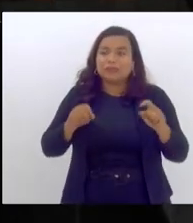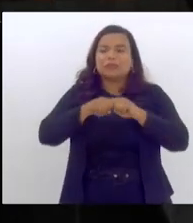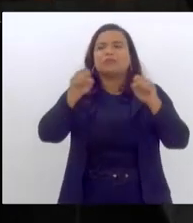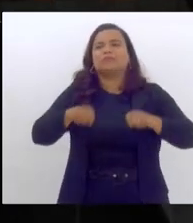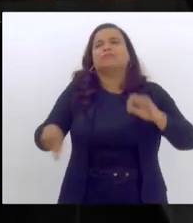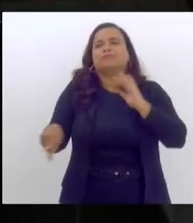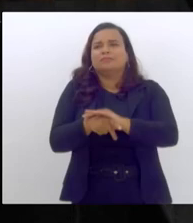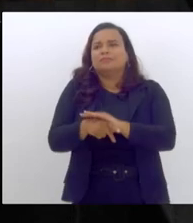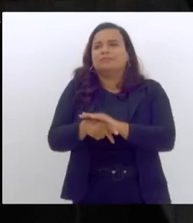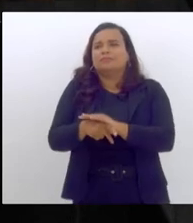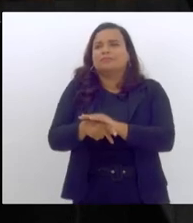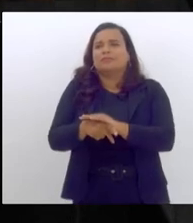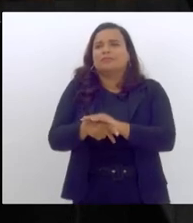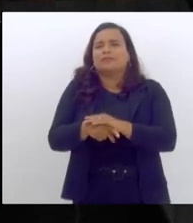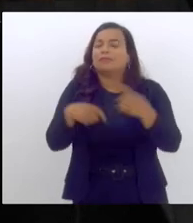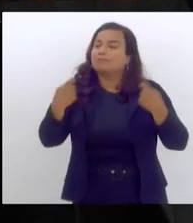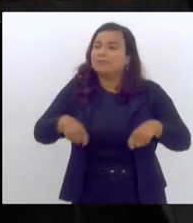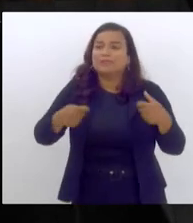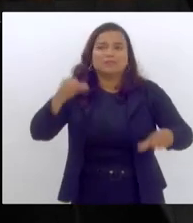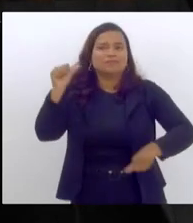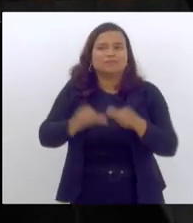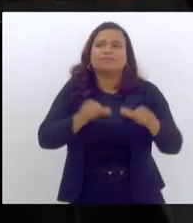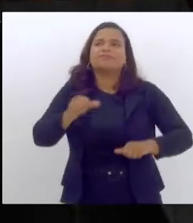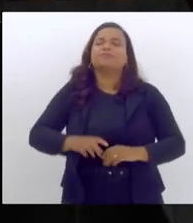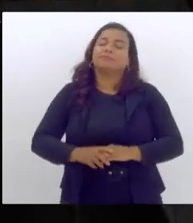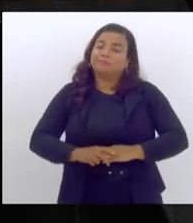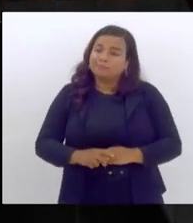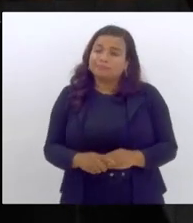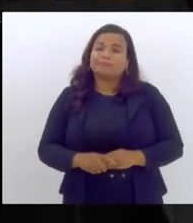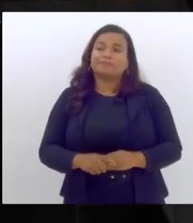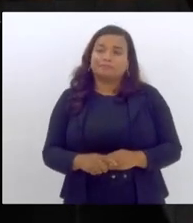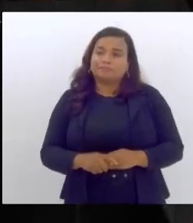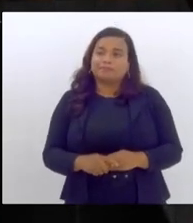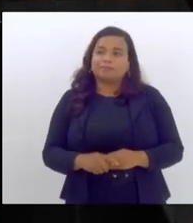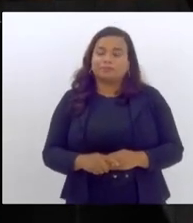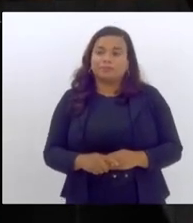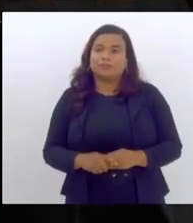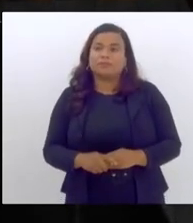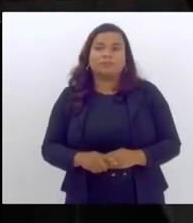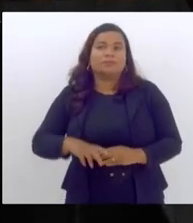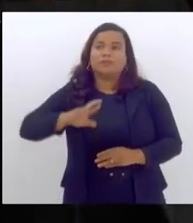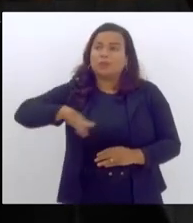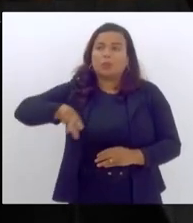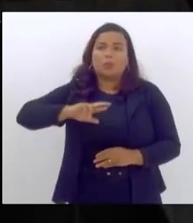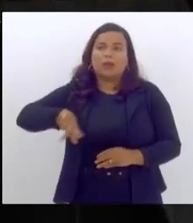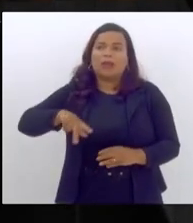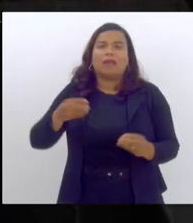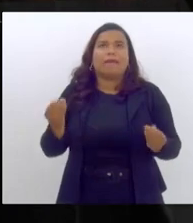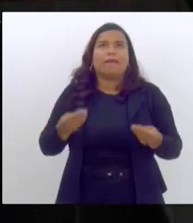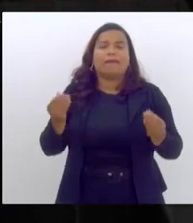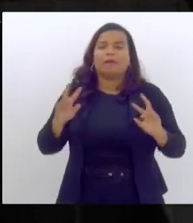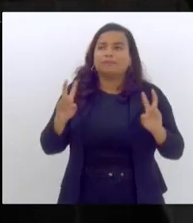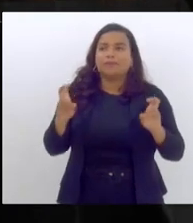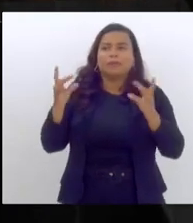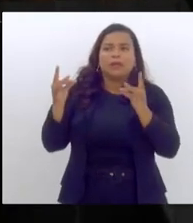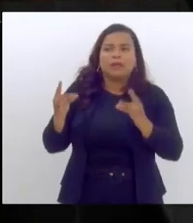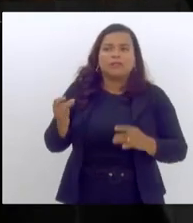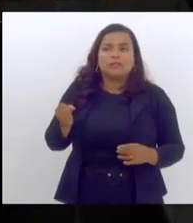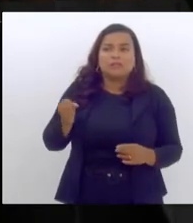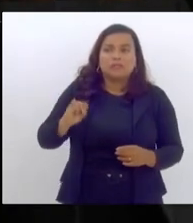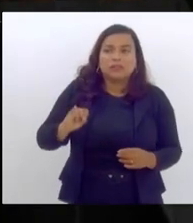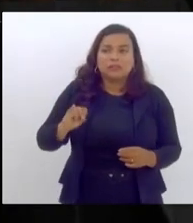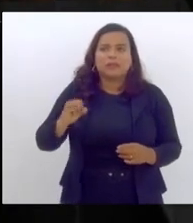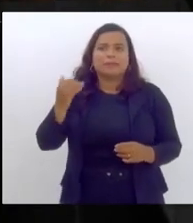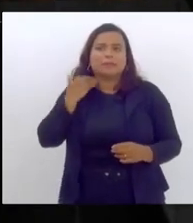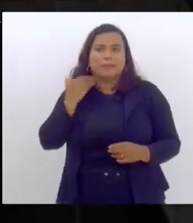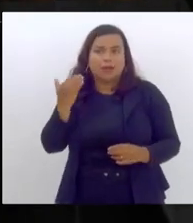sistema é que tem que ser quebrada. Não a questão específica se o Banco